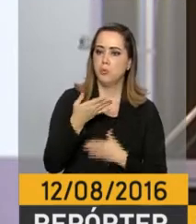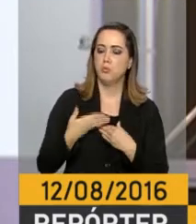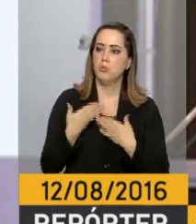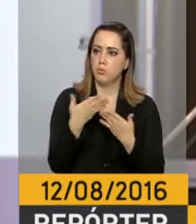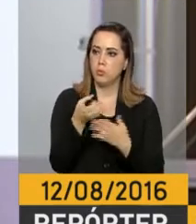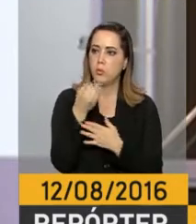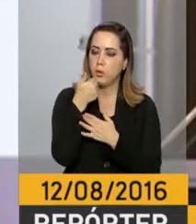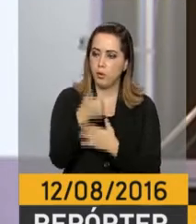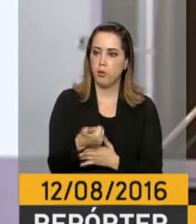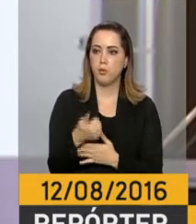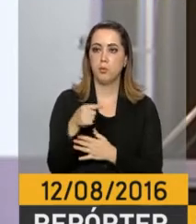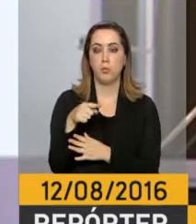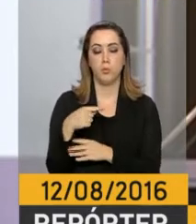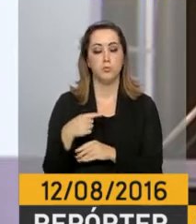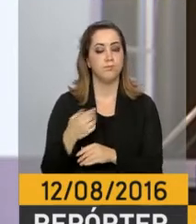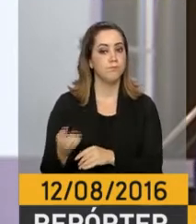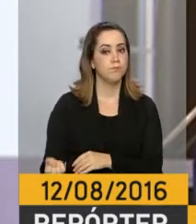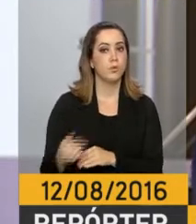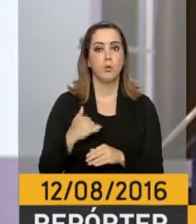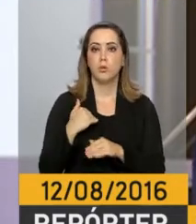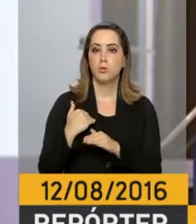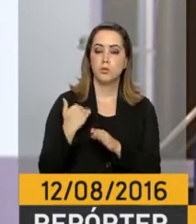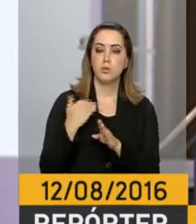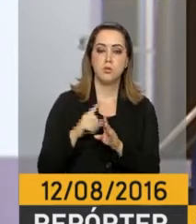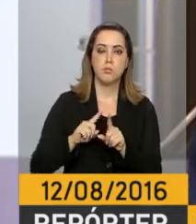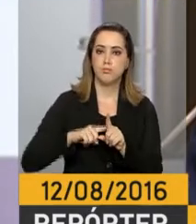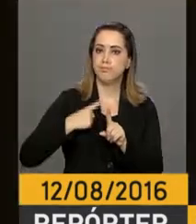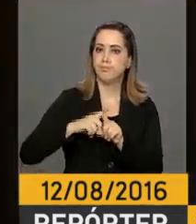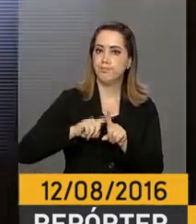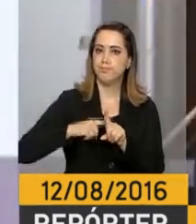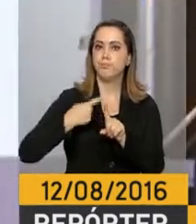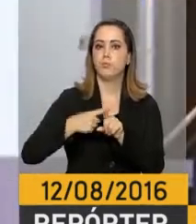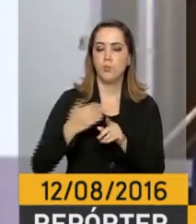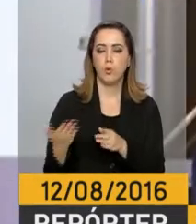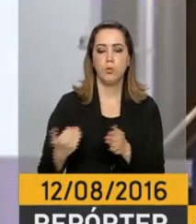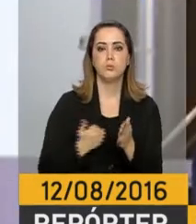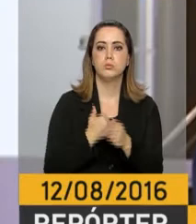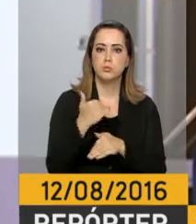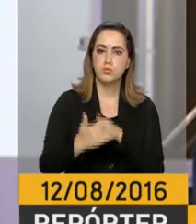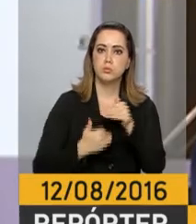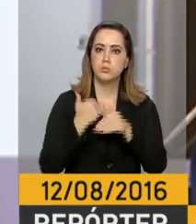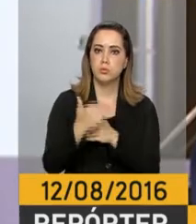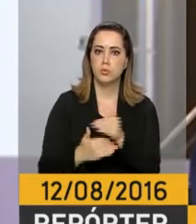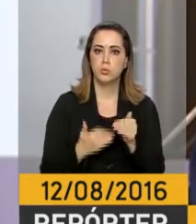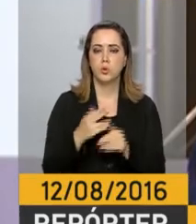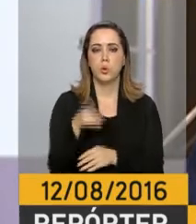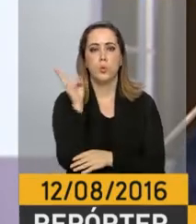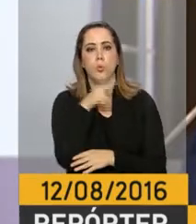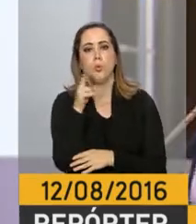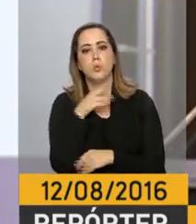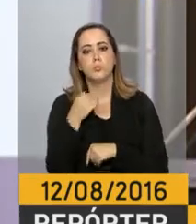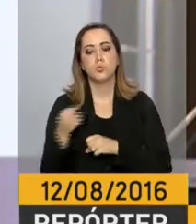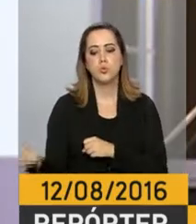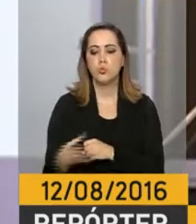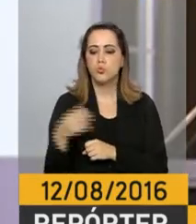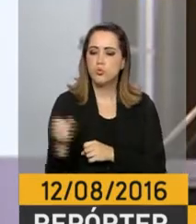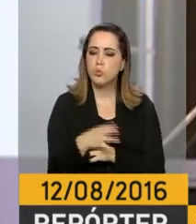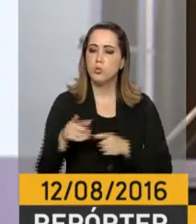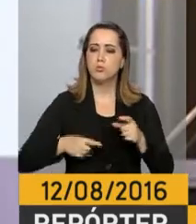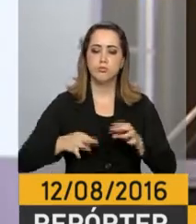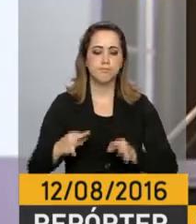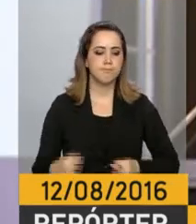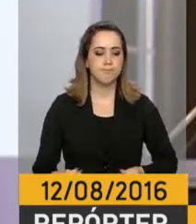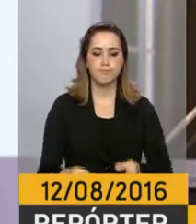acompanhar. Está ganhando cada vez mais proeminência. O ritmo acelerado de inovações